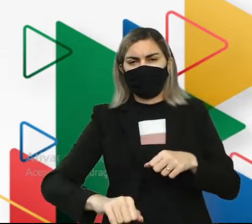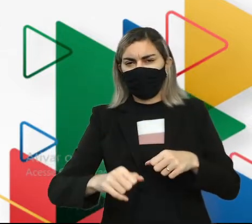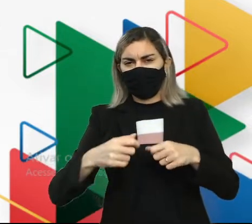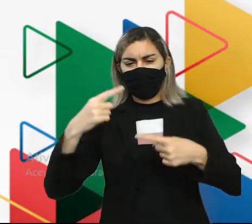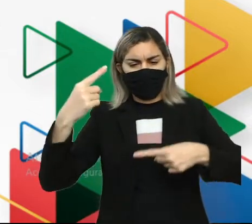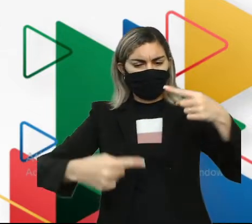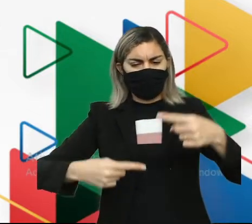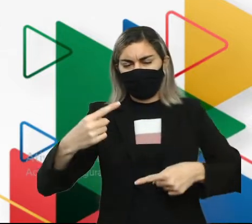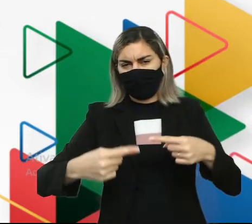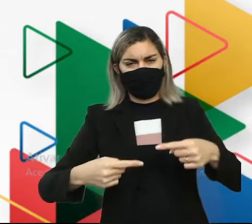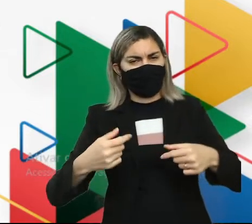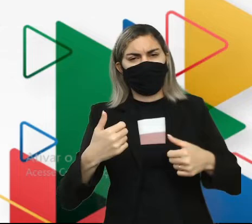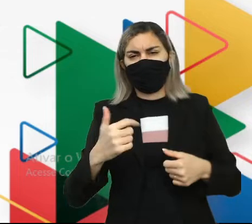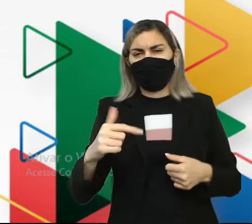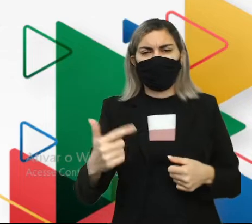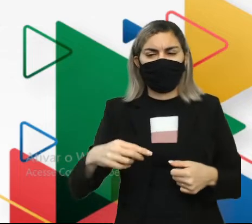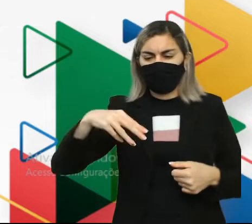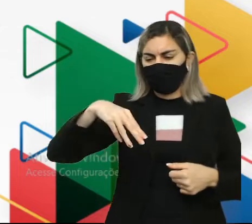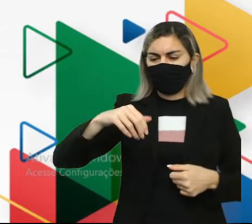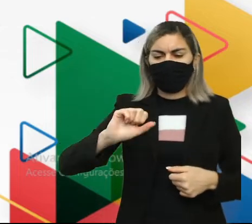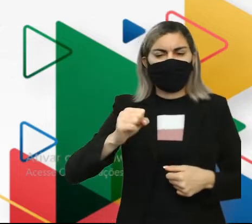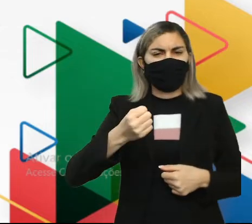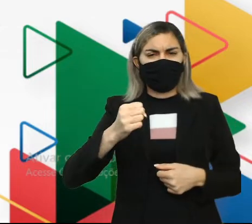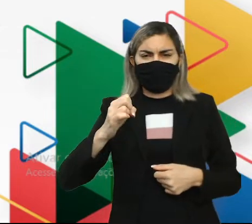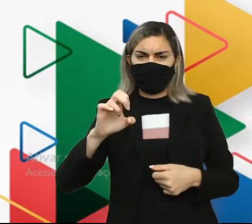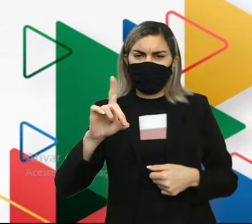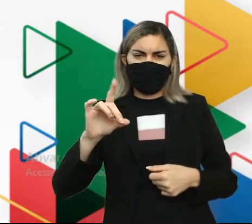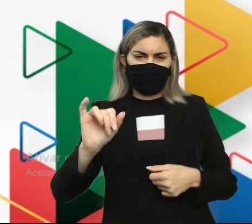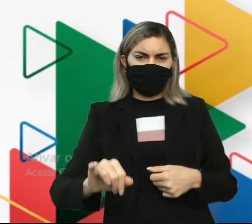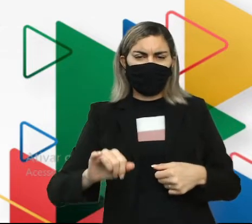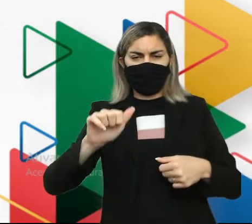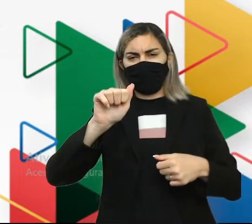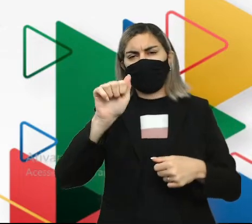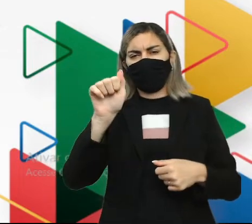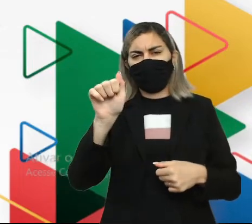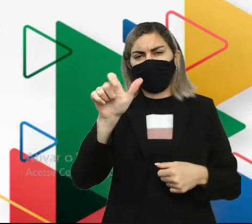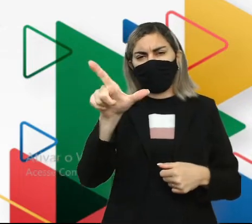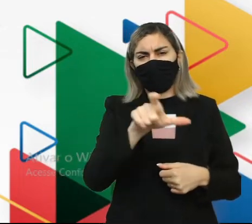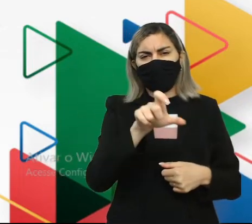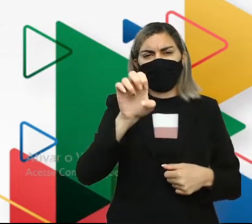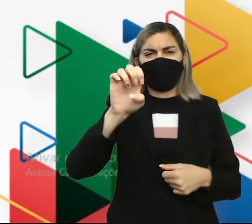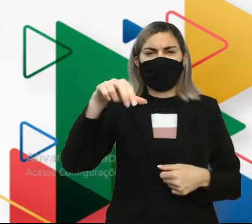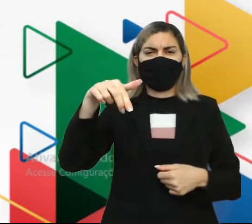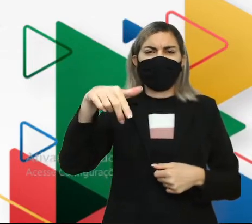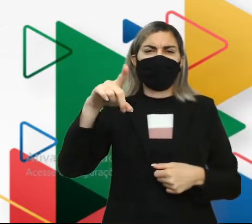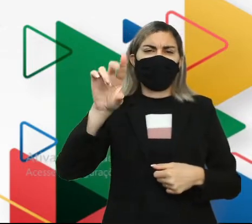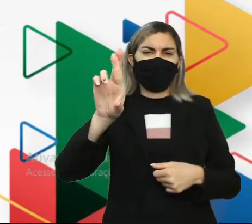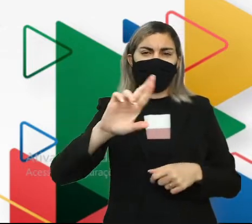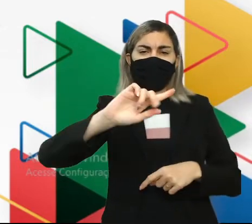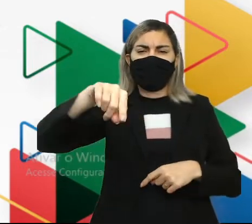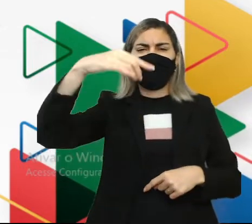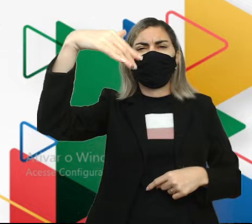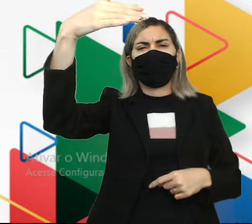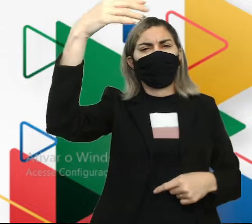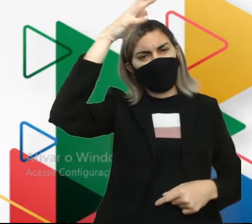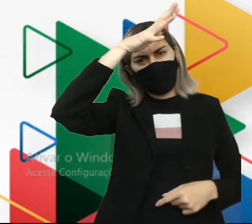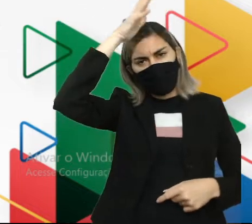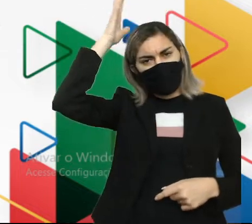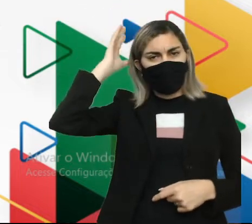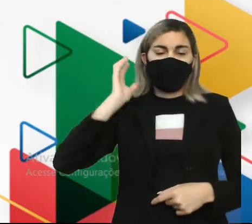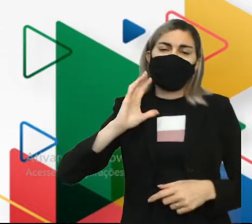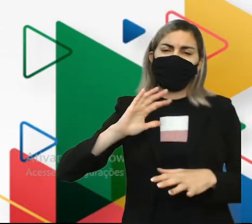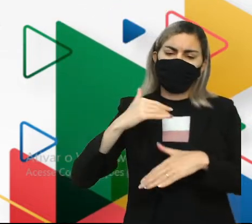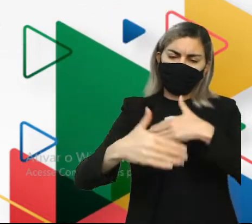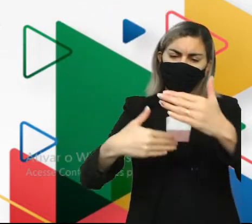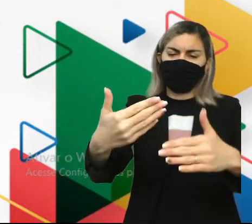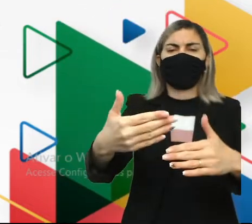política suficiente. A Macedônia foi ocupada por Alexandre em 70, mais tarde pelos romanos, mantendo assim,